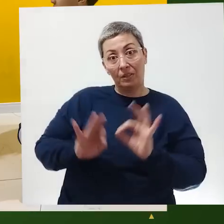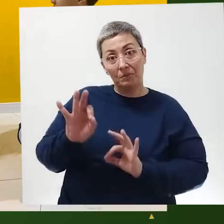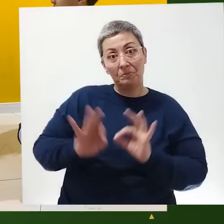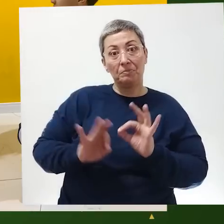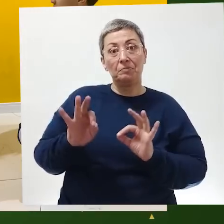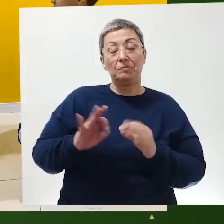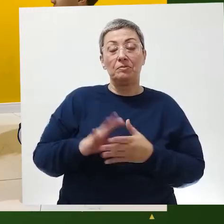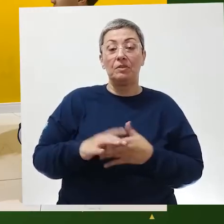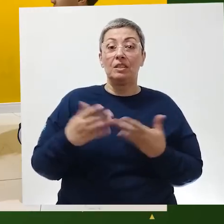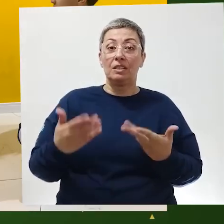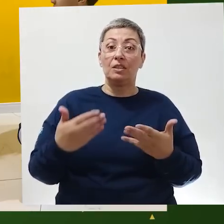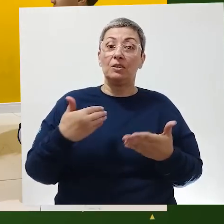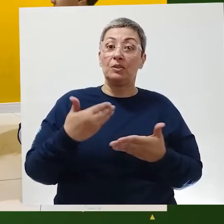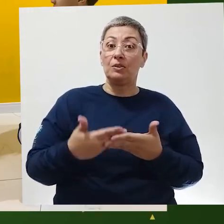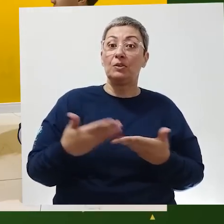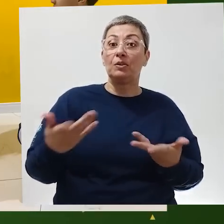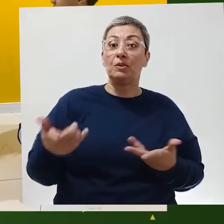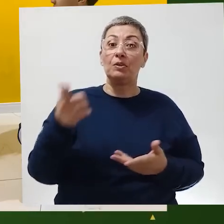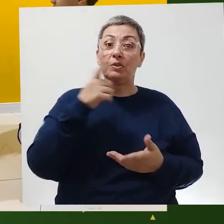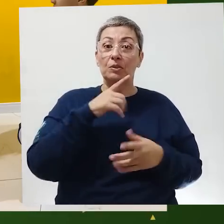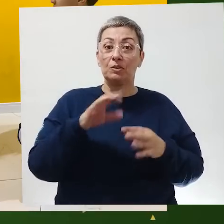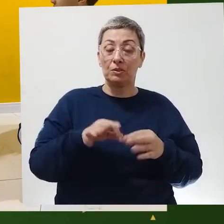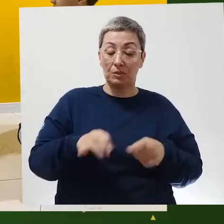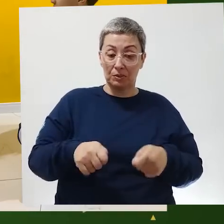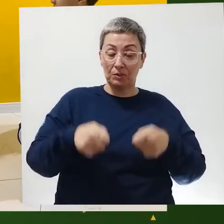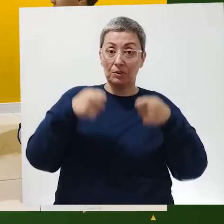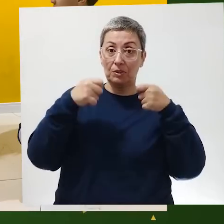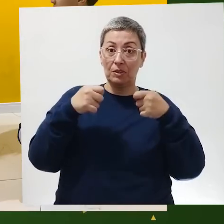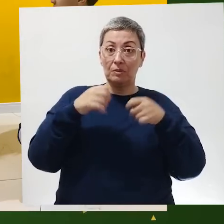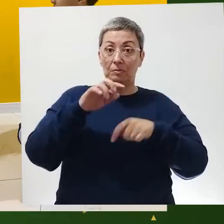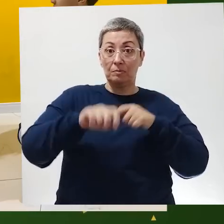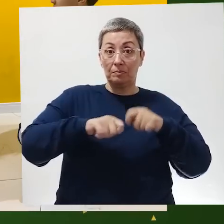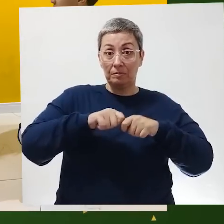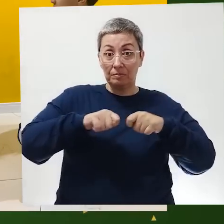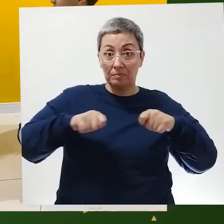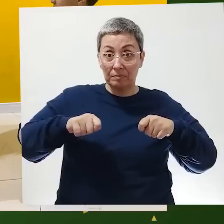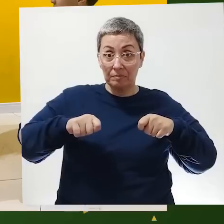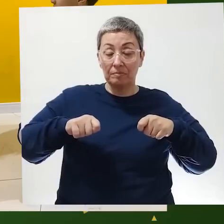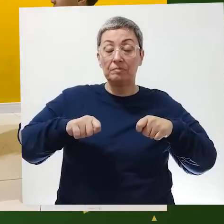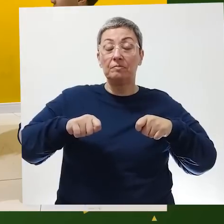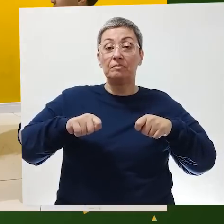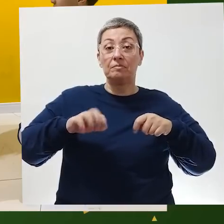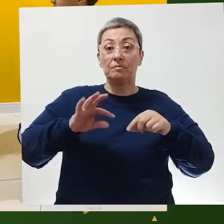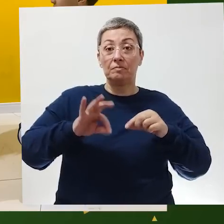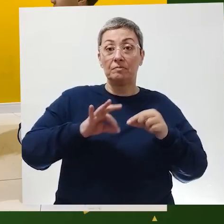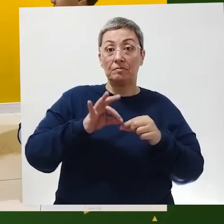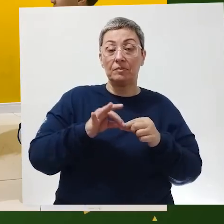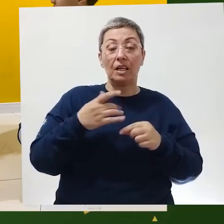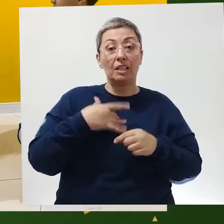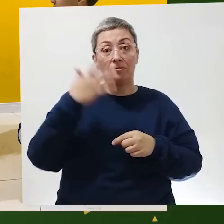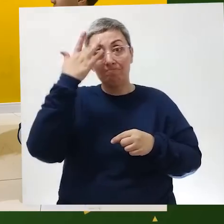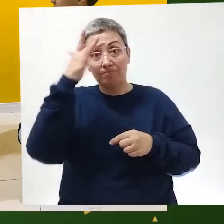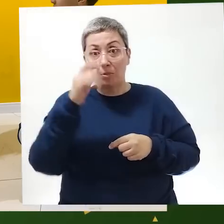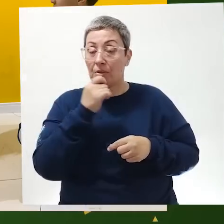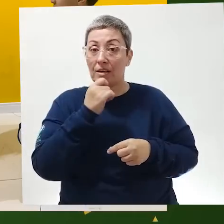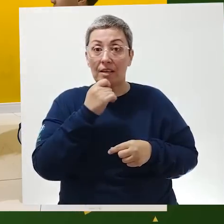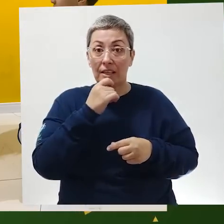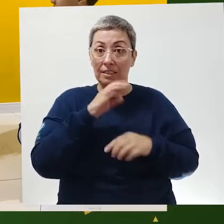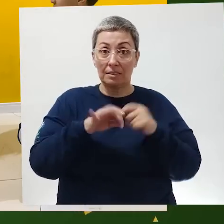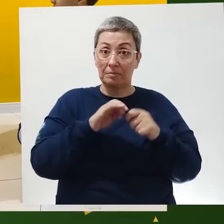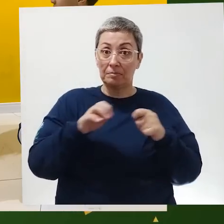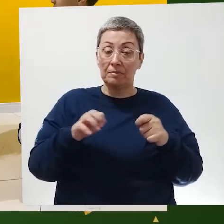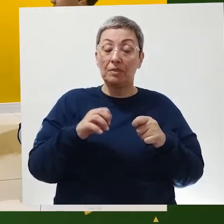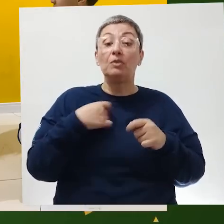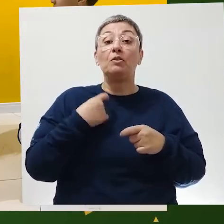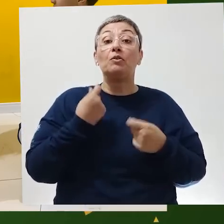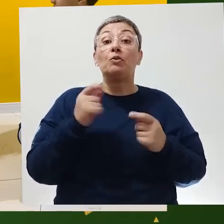arrumando, né? Até que então ela puxa o cadarço, ela amarra, e aí ele não sabe amarrar, a criança não sabe